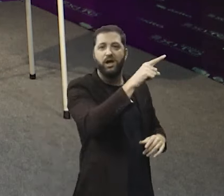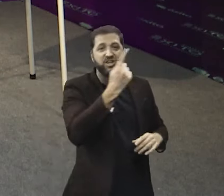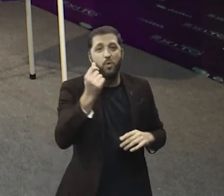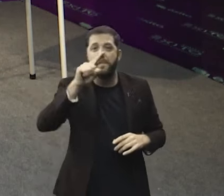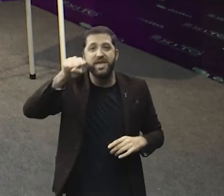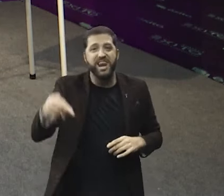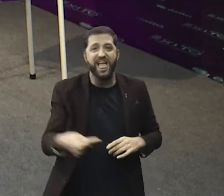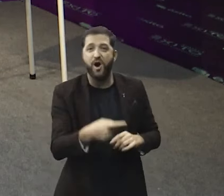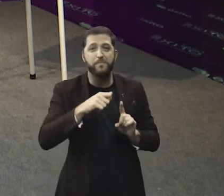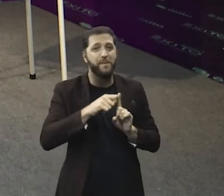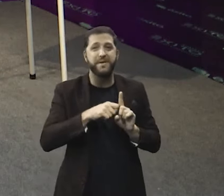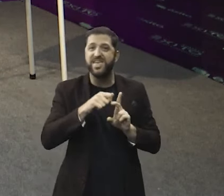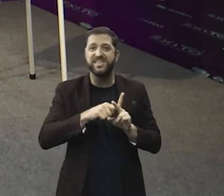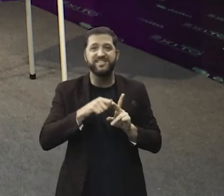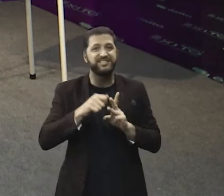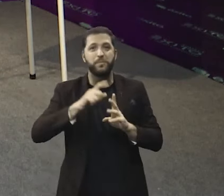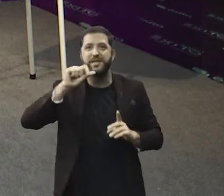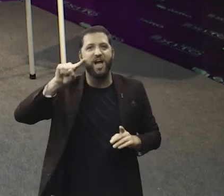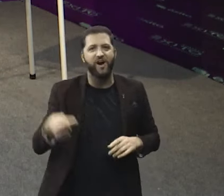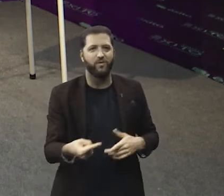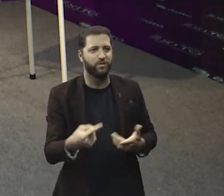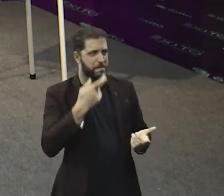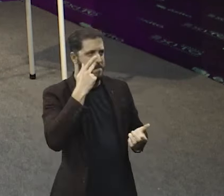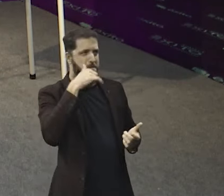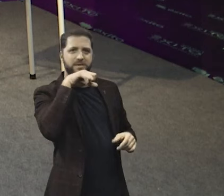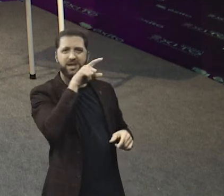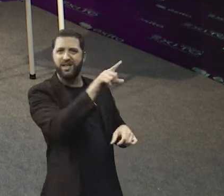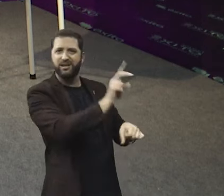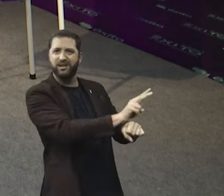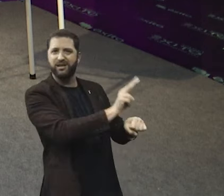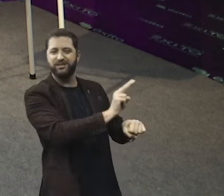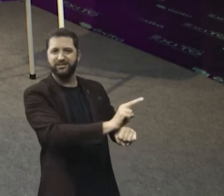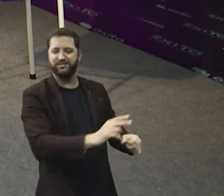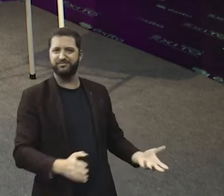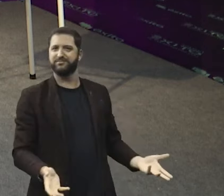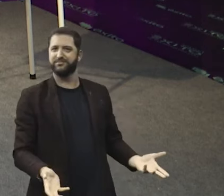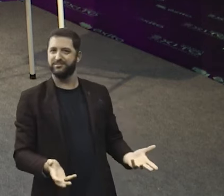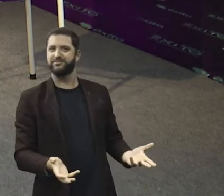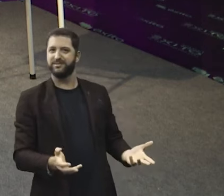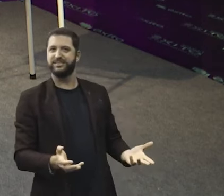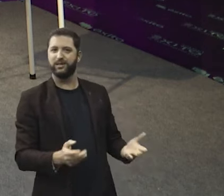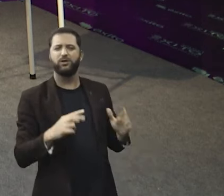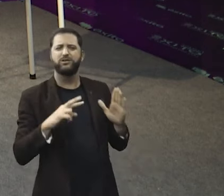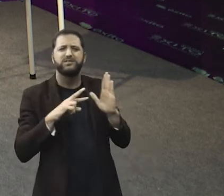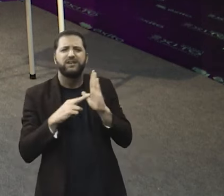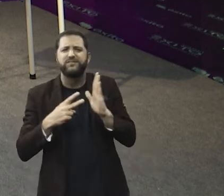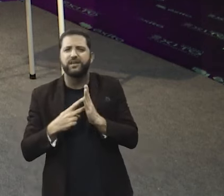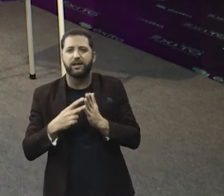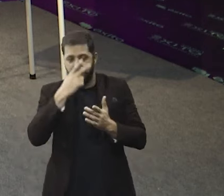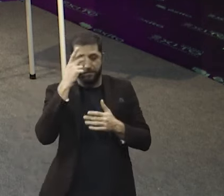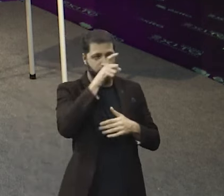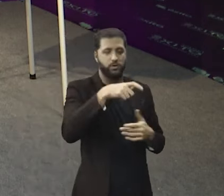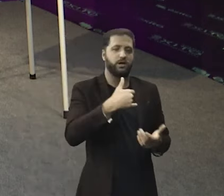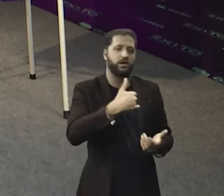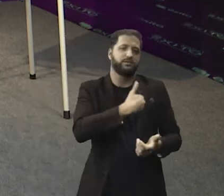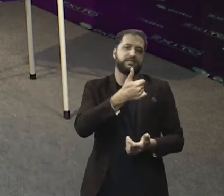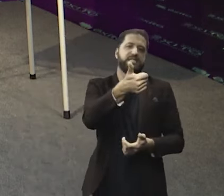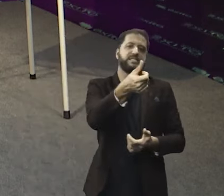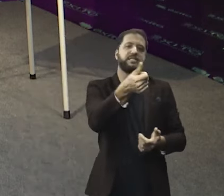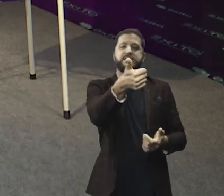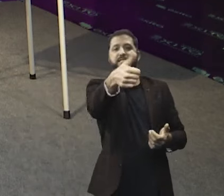sustenta os pais todos então o que que isso significa significa que hoje uma pessoa com 16 17 18 anos tem